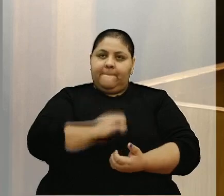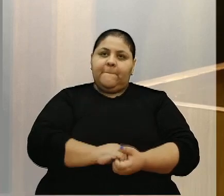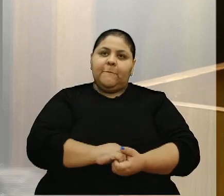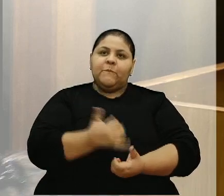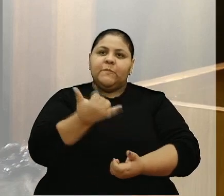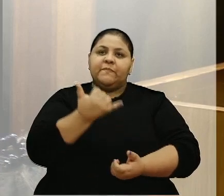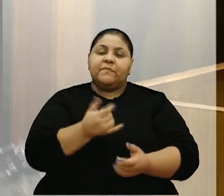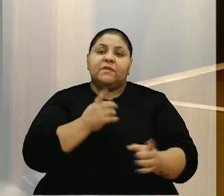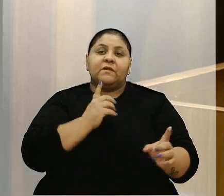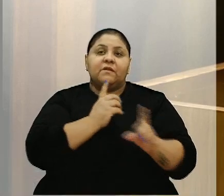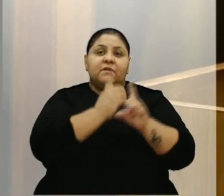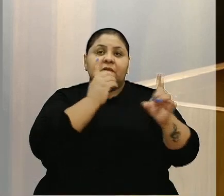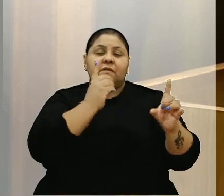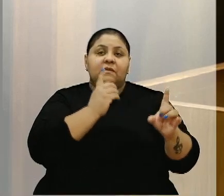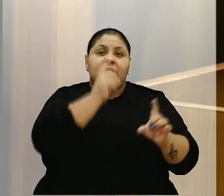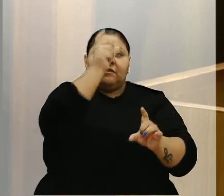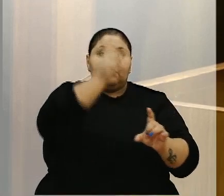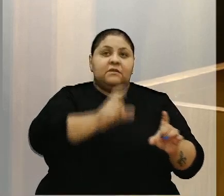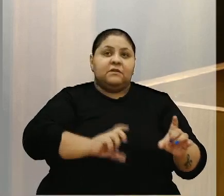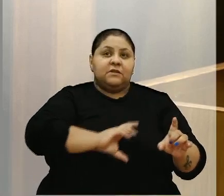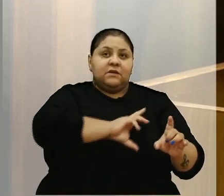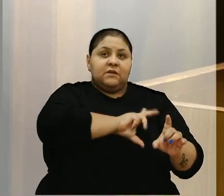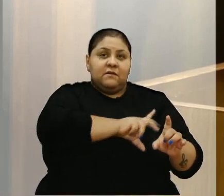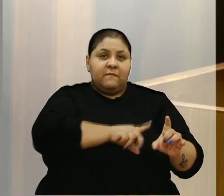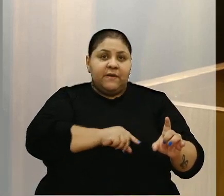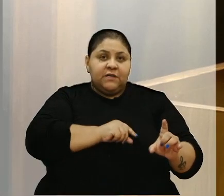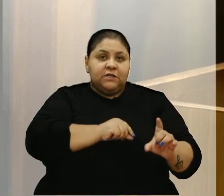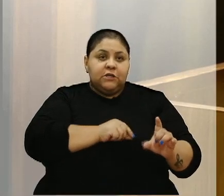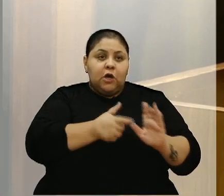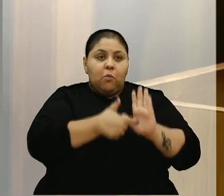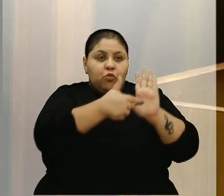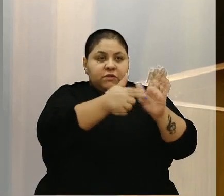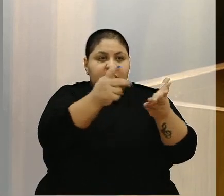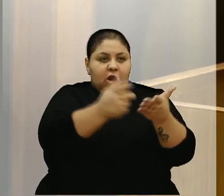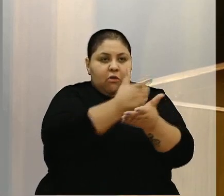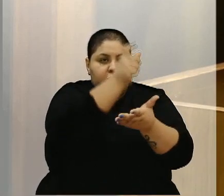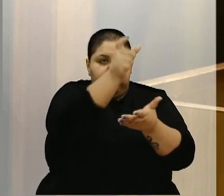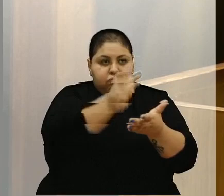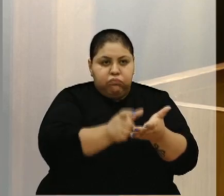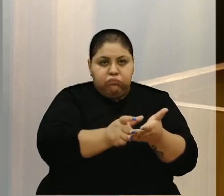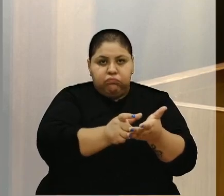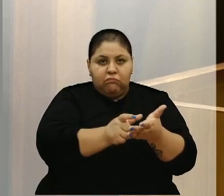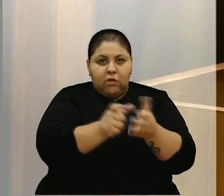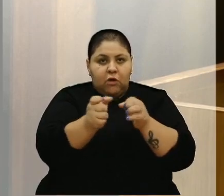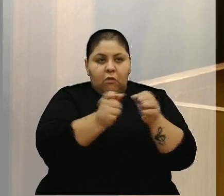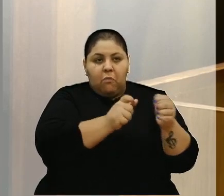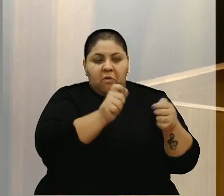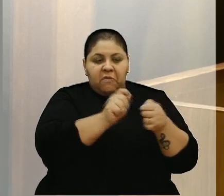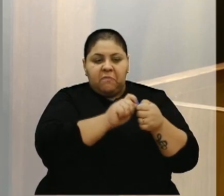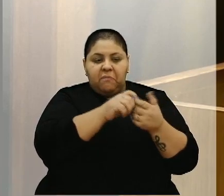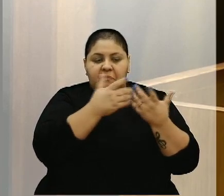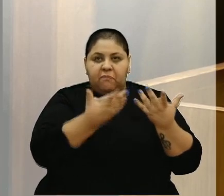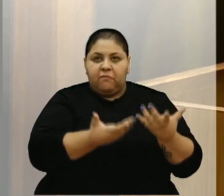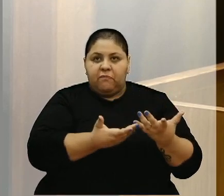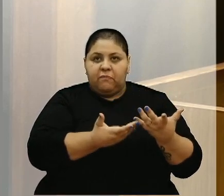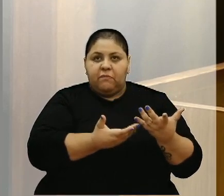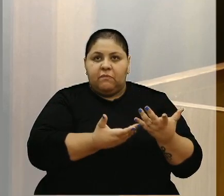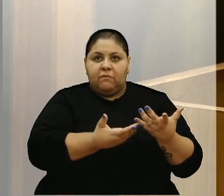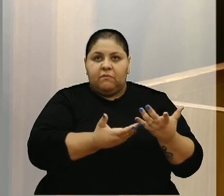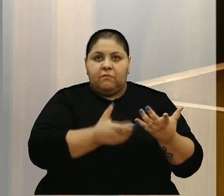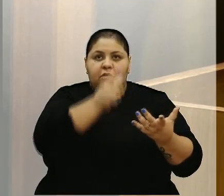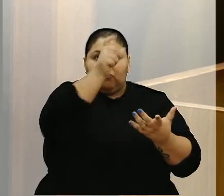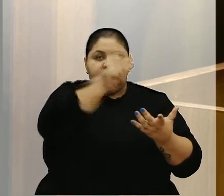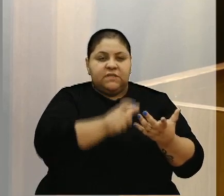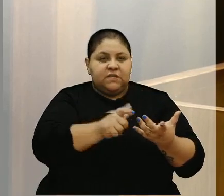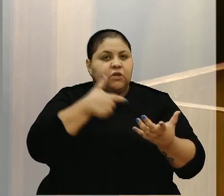Descobrimos que as pessoas amam mais apontar os erros dos outros, especialmente quando podem fazer isso com alguém que alcançou